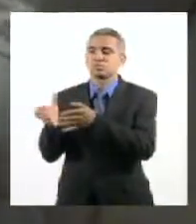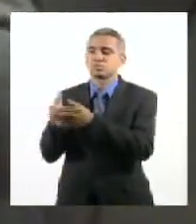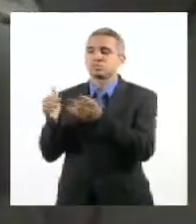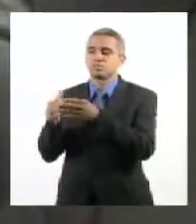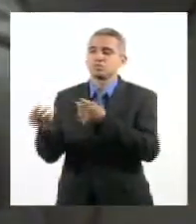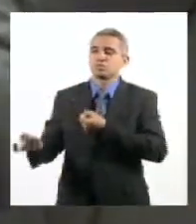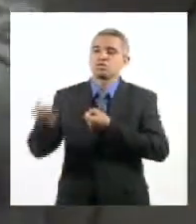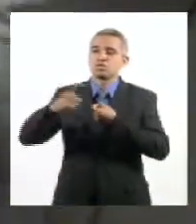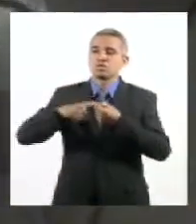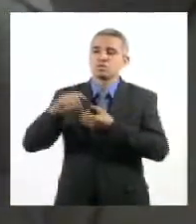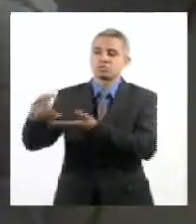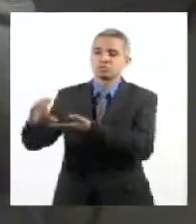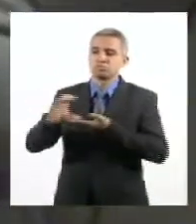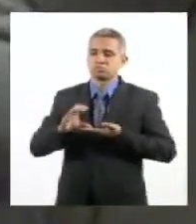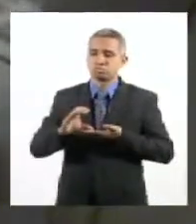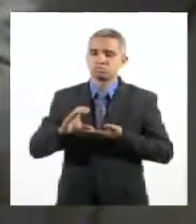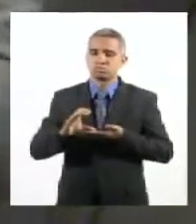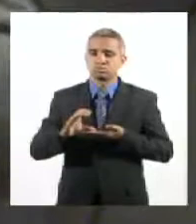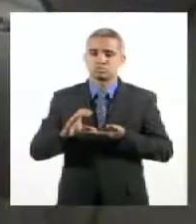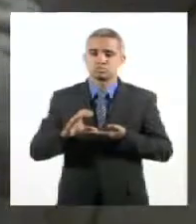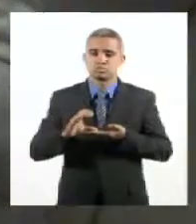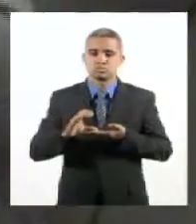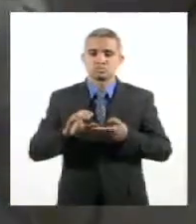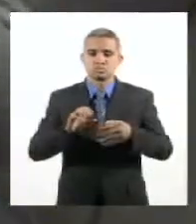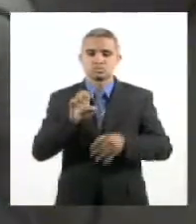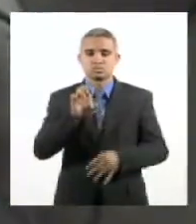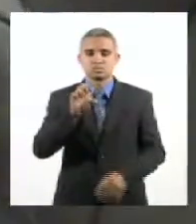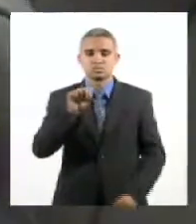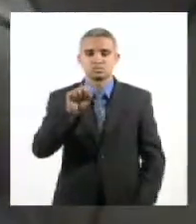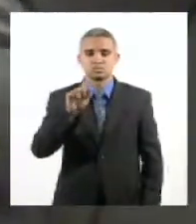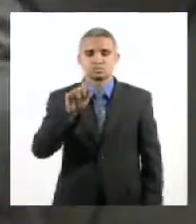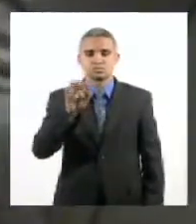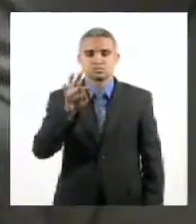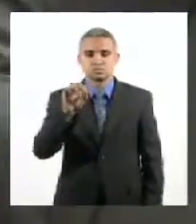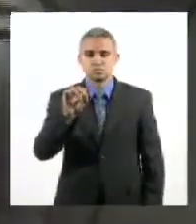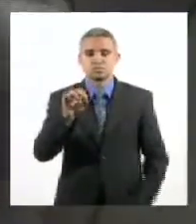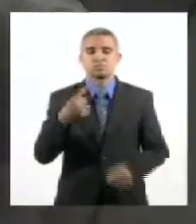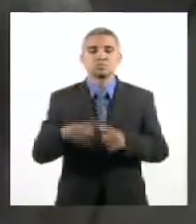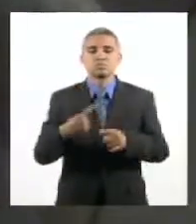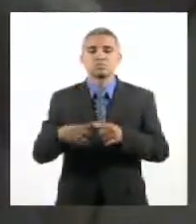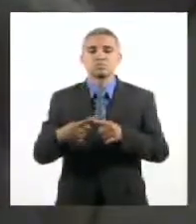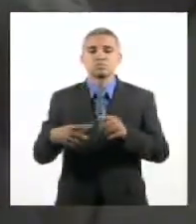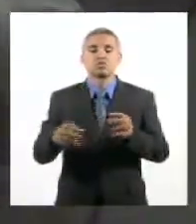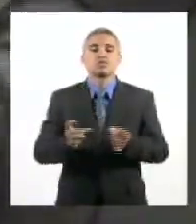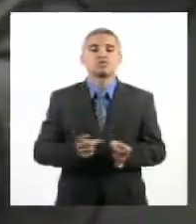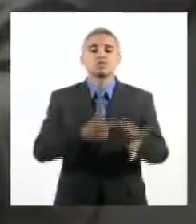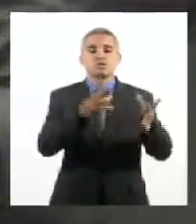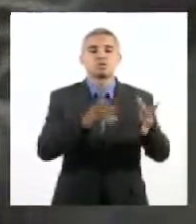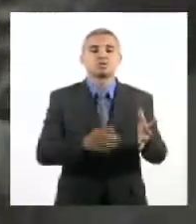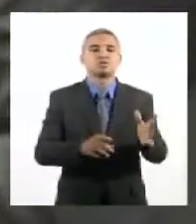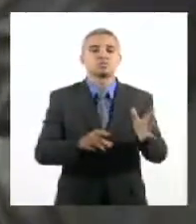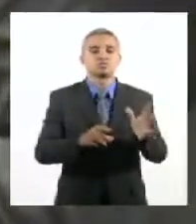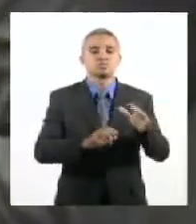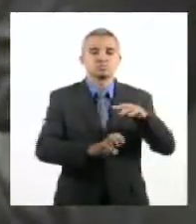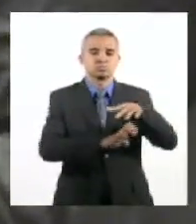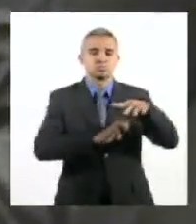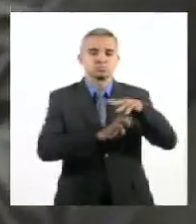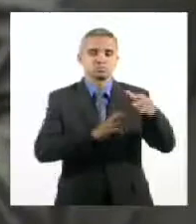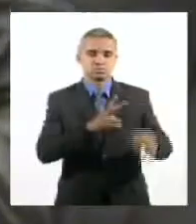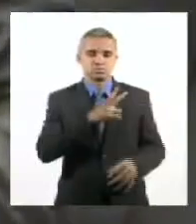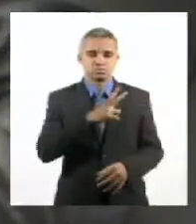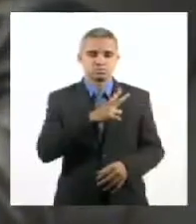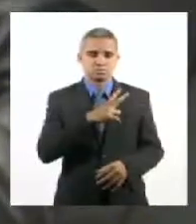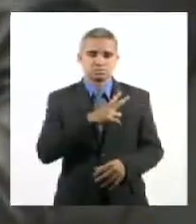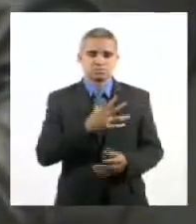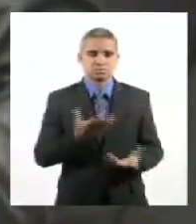valores referentes do esgoto em função de privatização. Está aqui, ó. O Ministério das Cidades